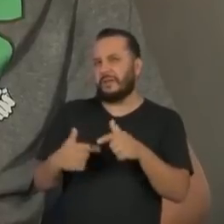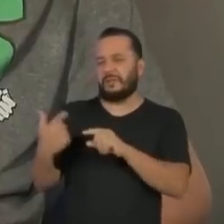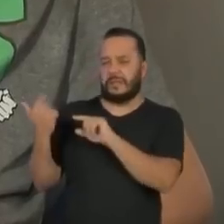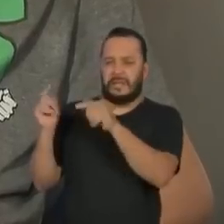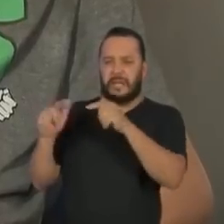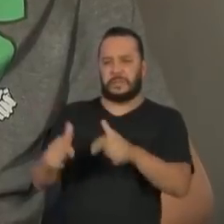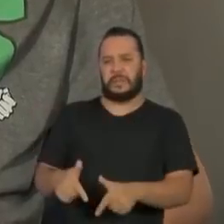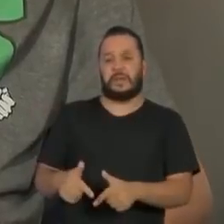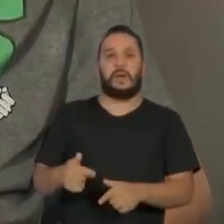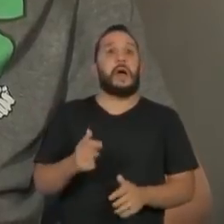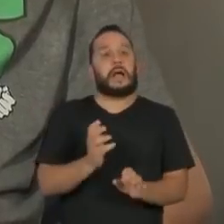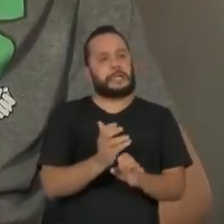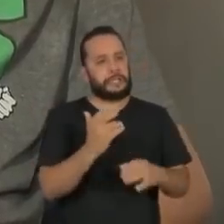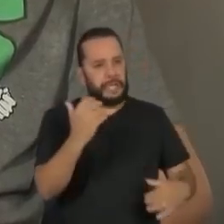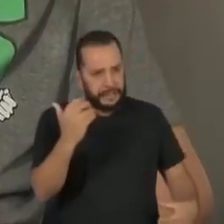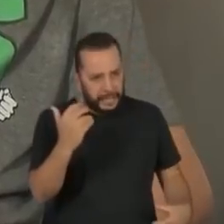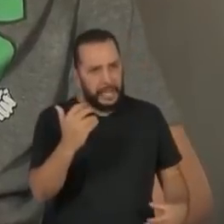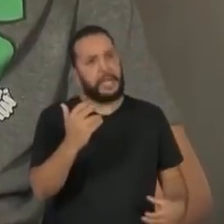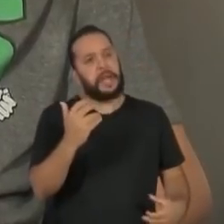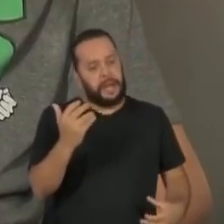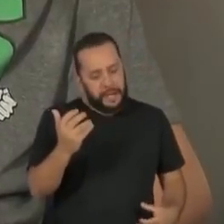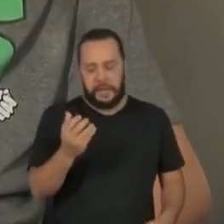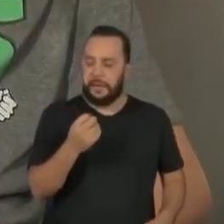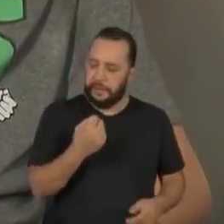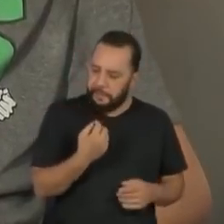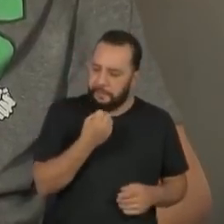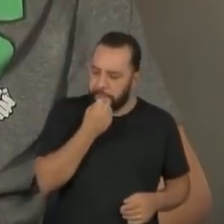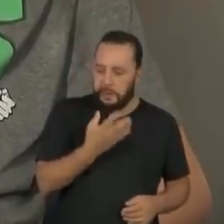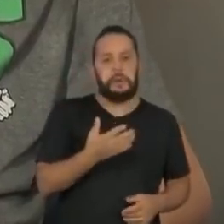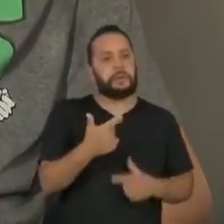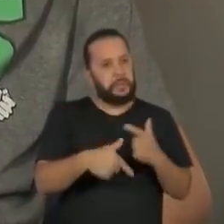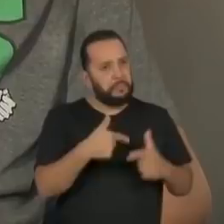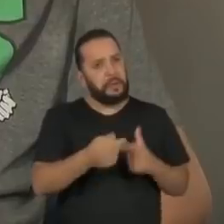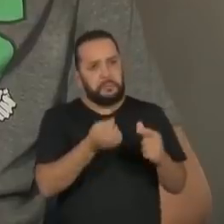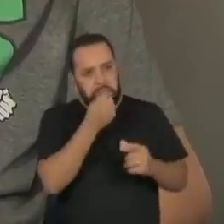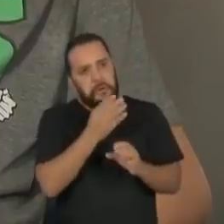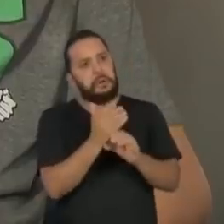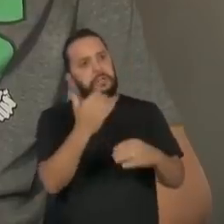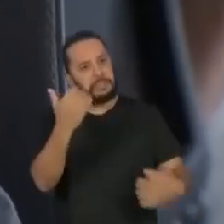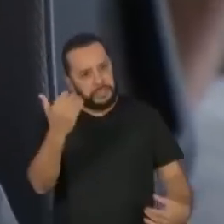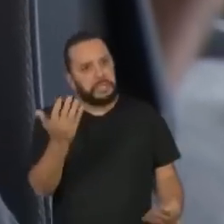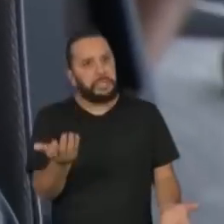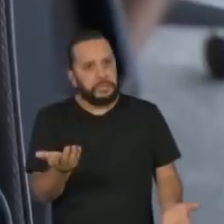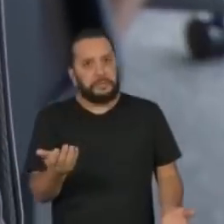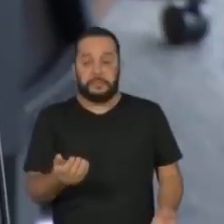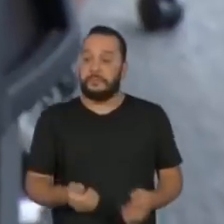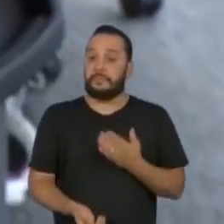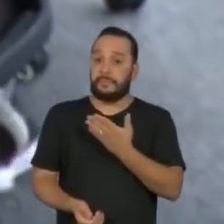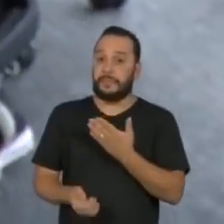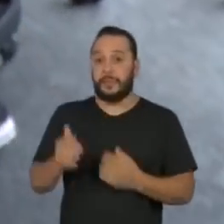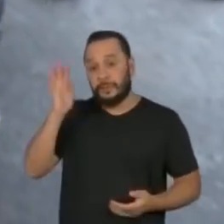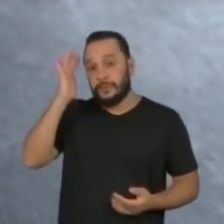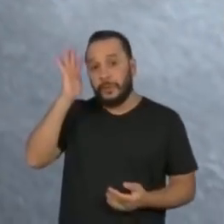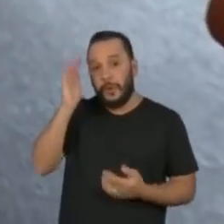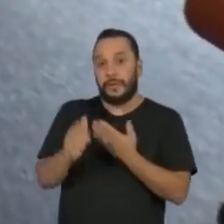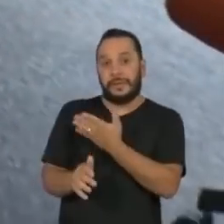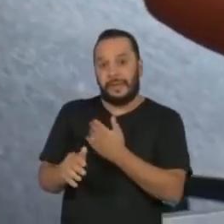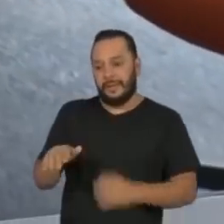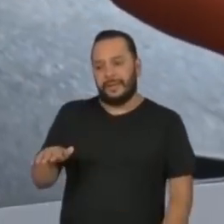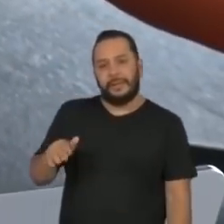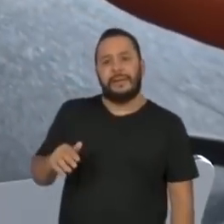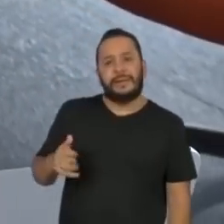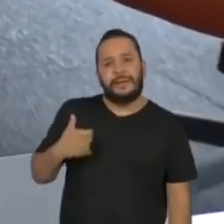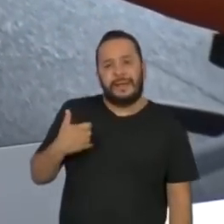Medicina, engenheiro, né, que a gente ouve muito falar que são profissões muito boas. O sonho do Ricardo, quando criança, era